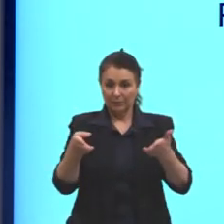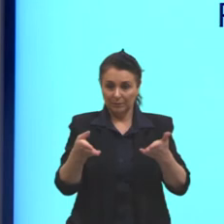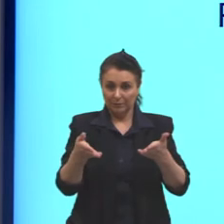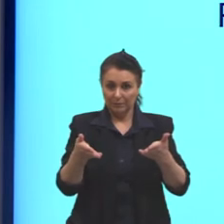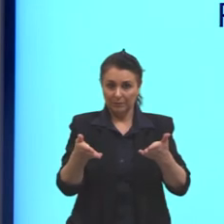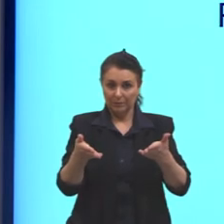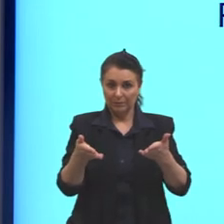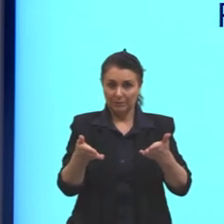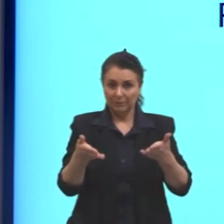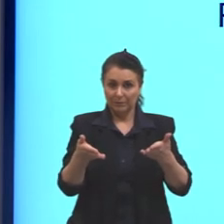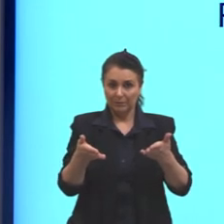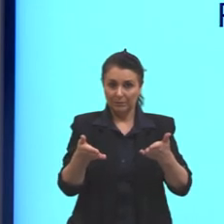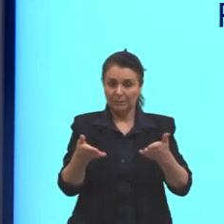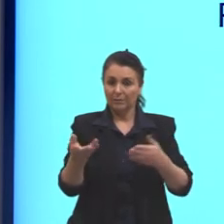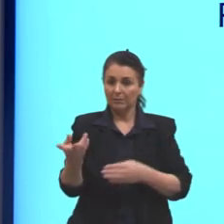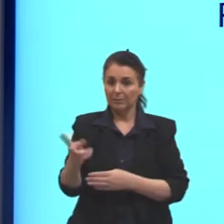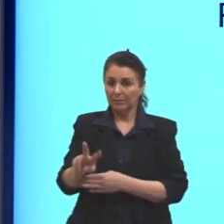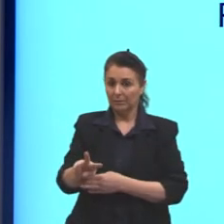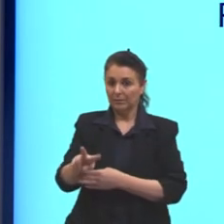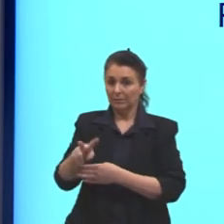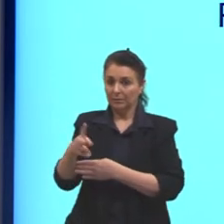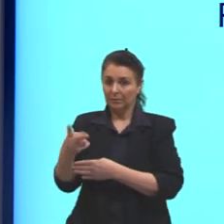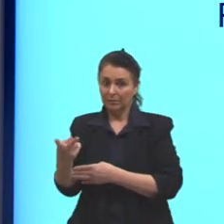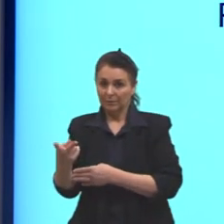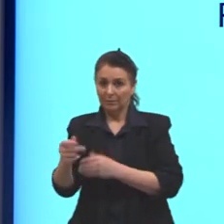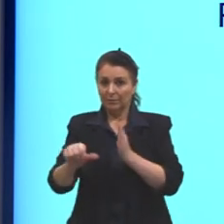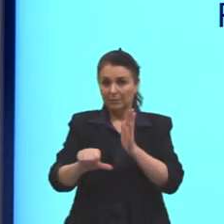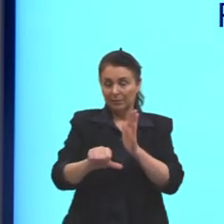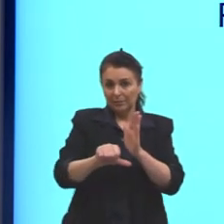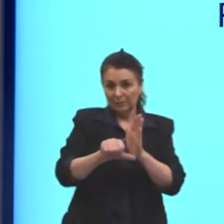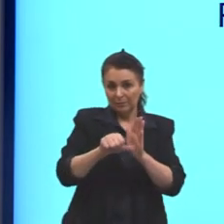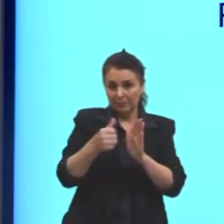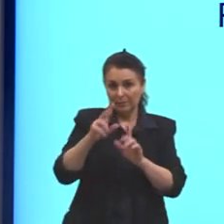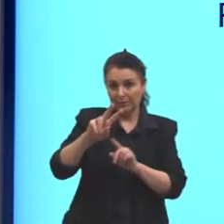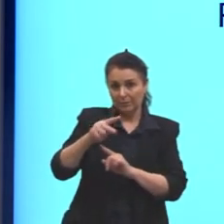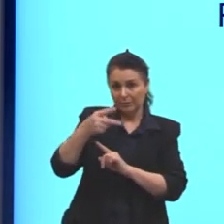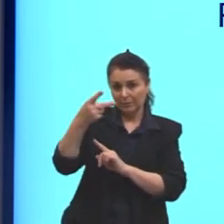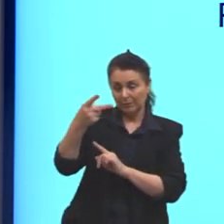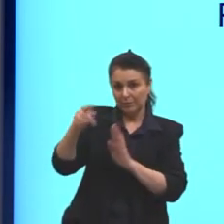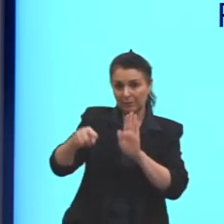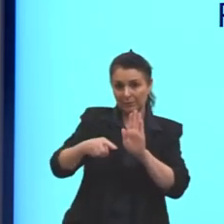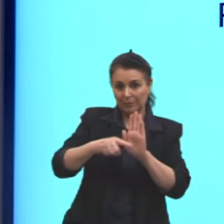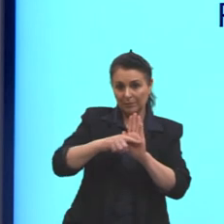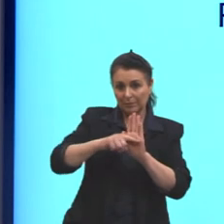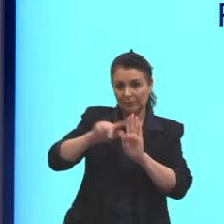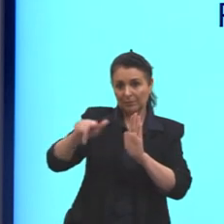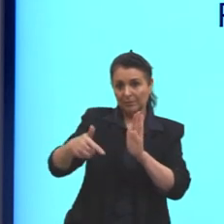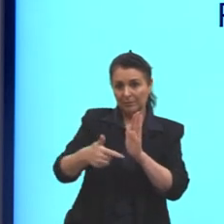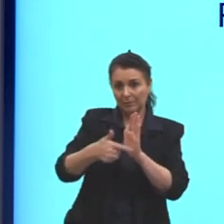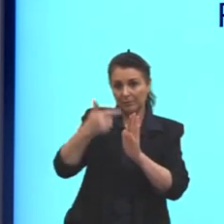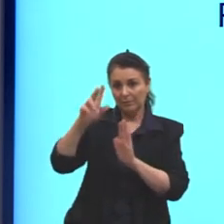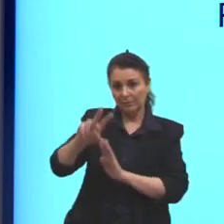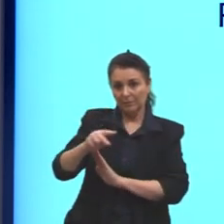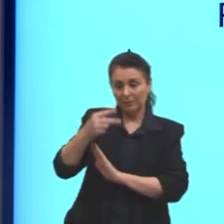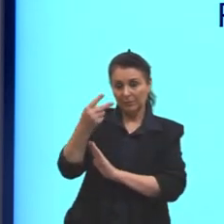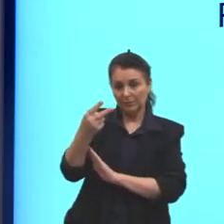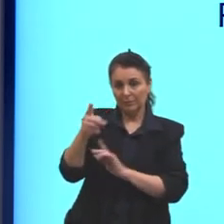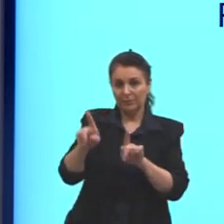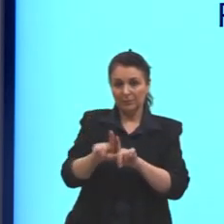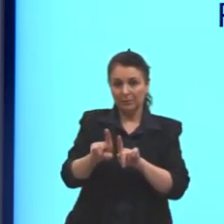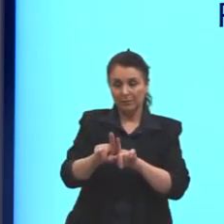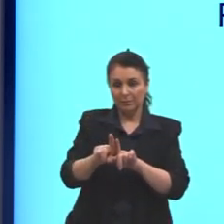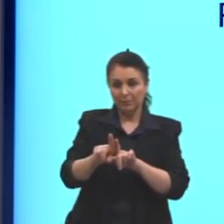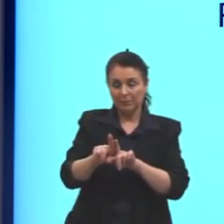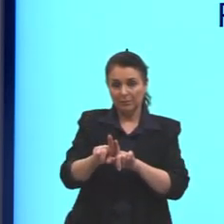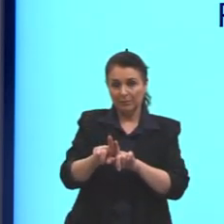a situação contrária né Nós temos o primeiro termo ao quadrado menos o segundo termo ao quadrado e nós